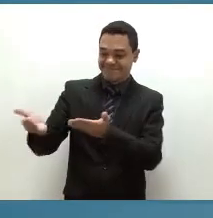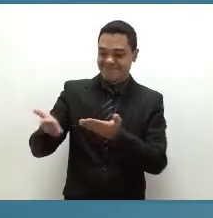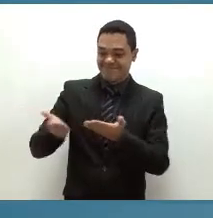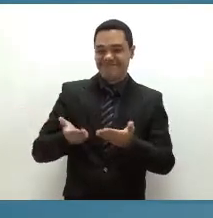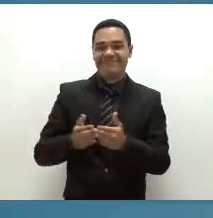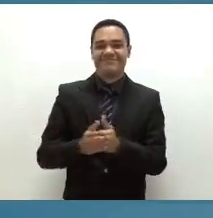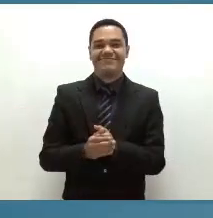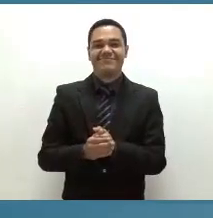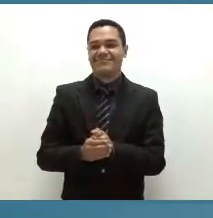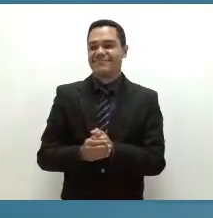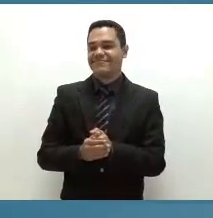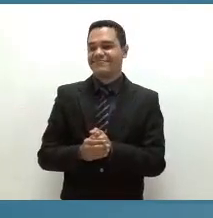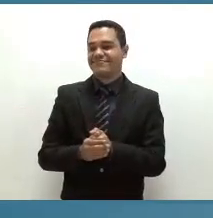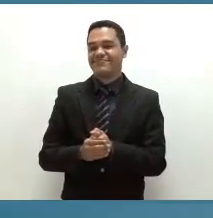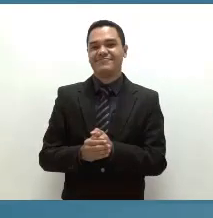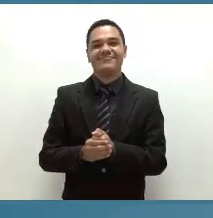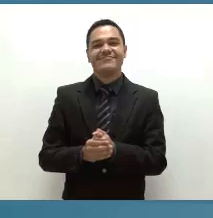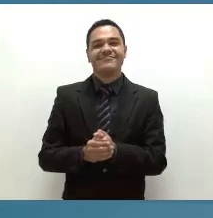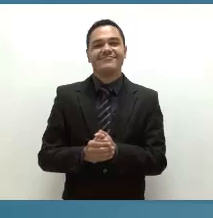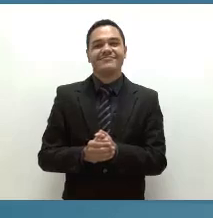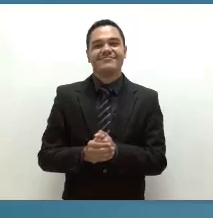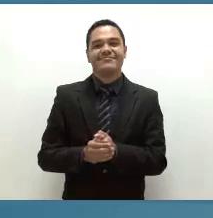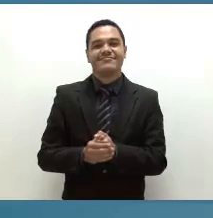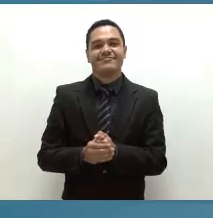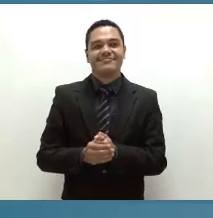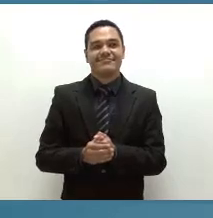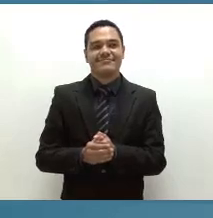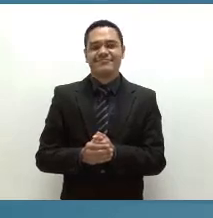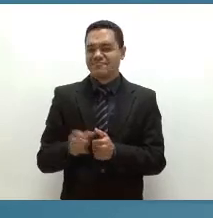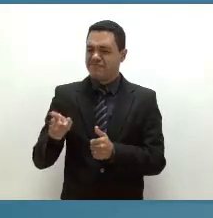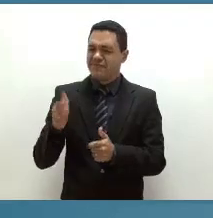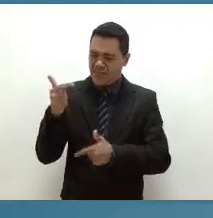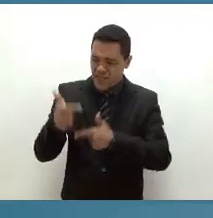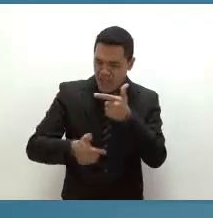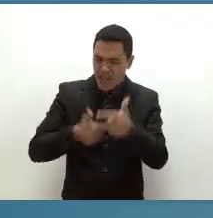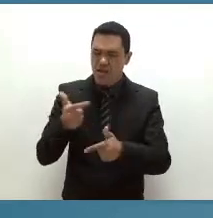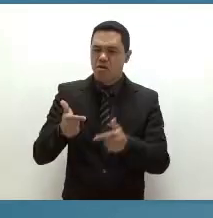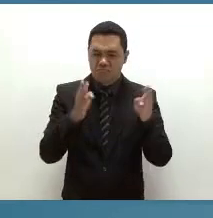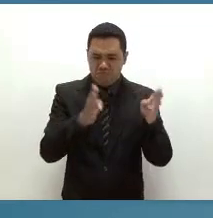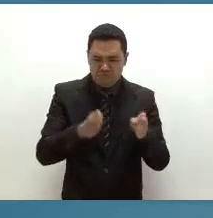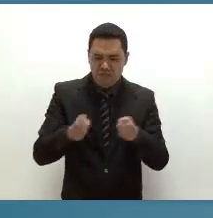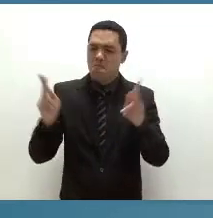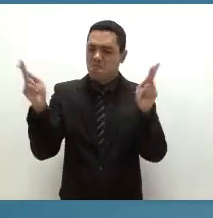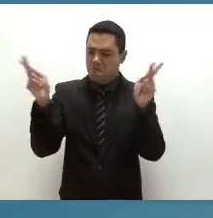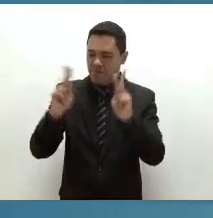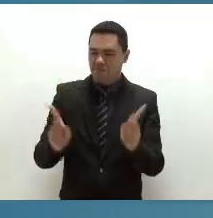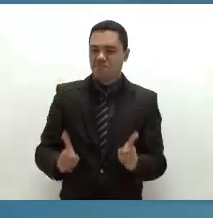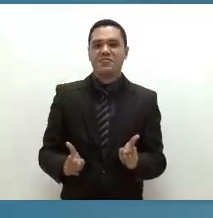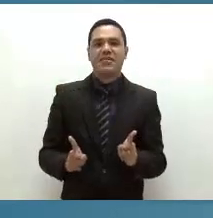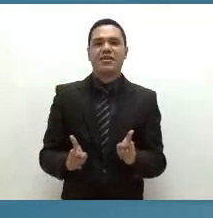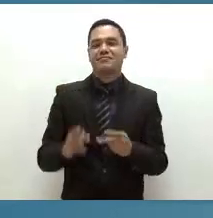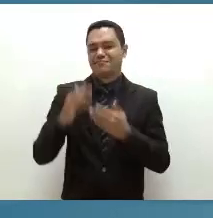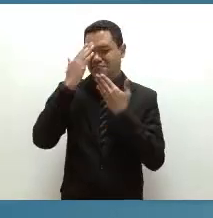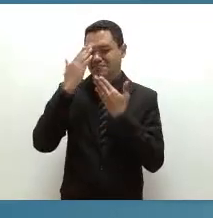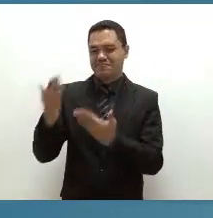Então, estou te conhecendo como você fez o tempo. Trabalhadora, cadeira, trabalho,